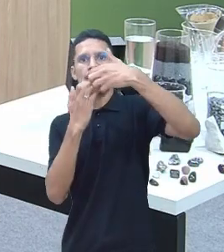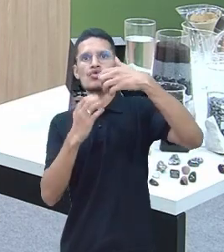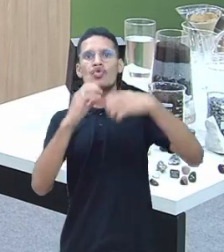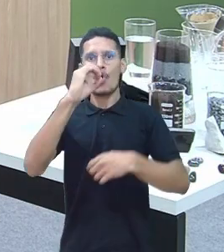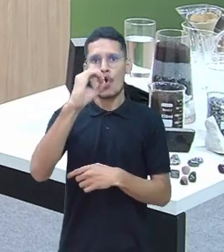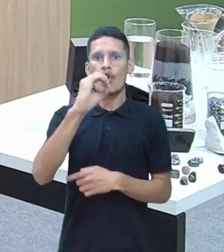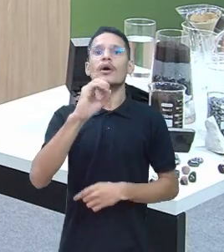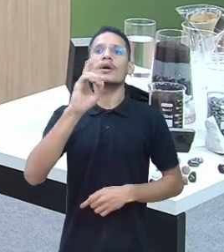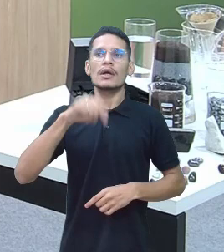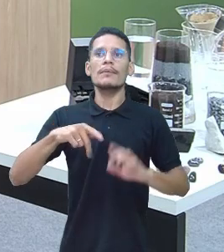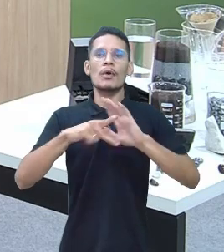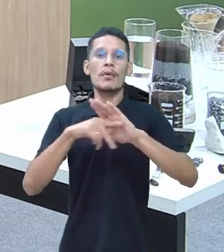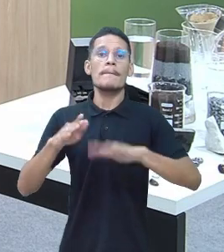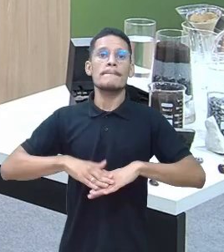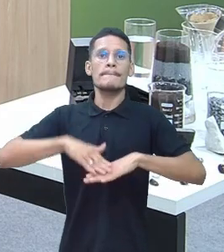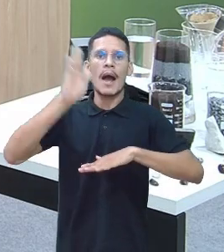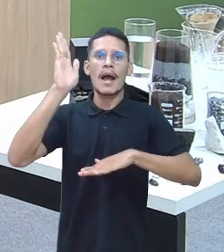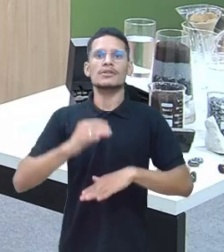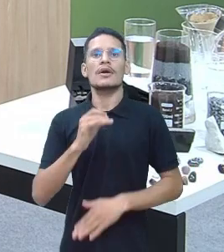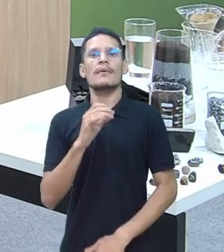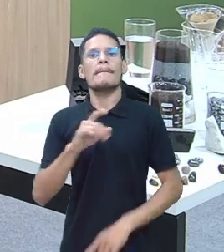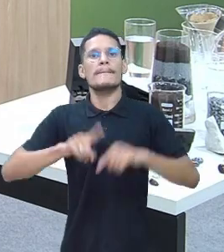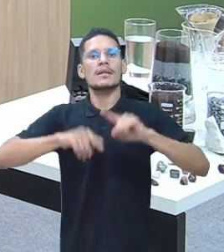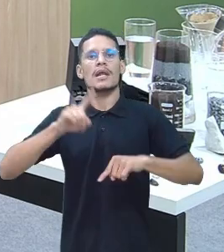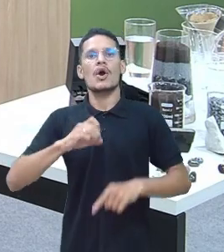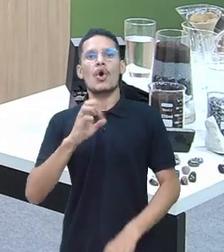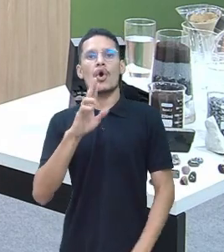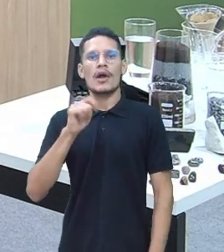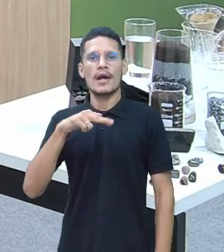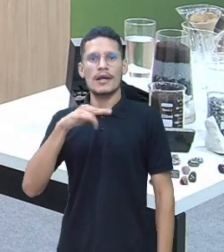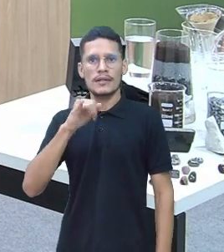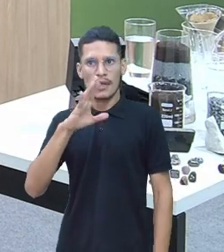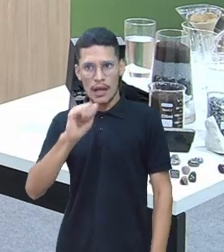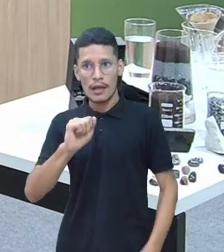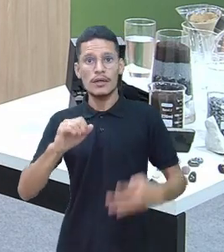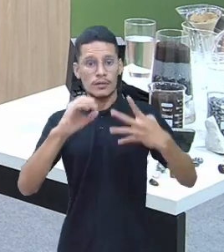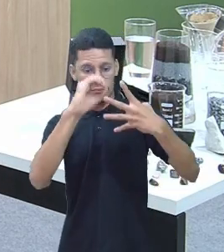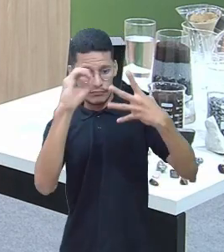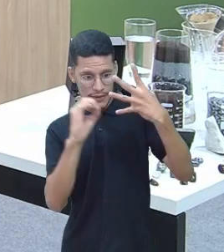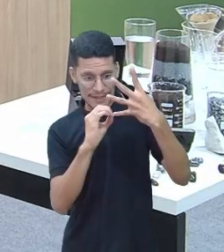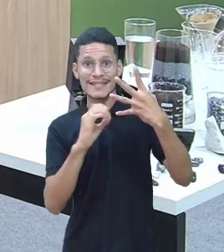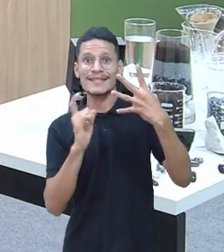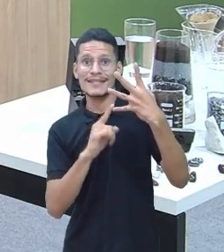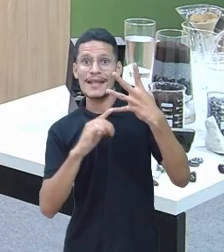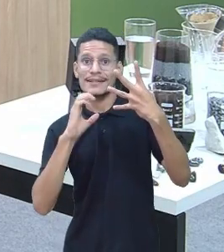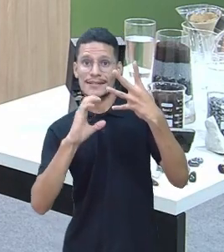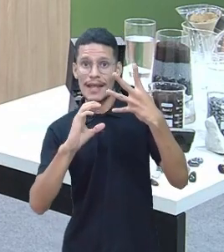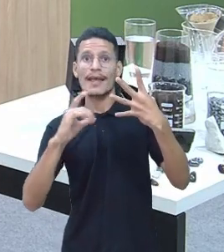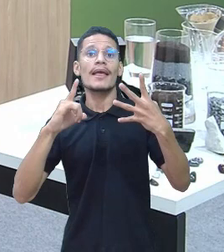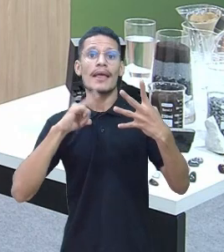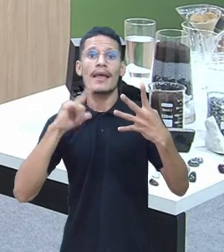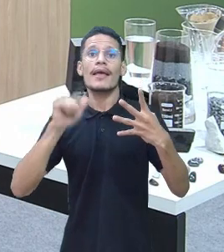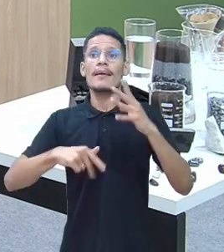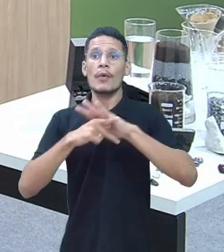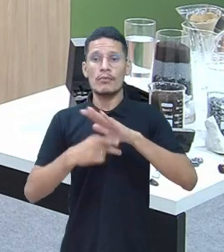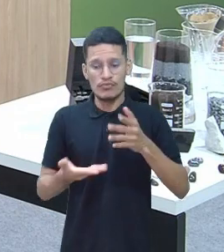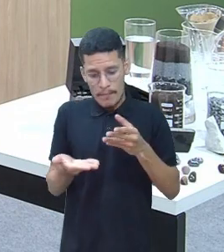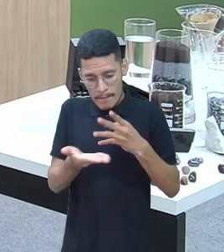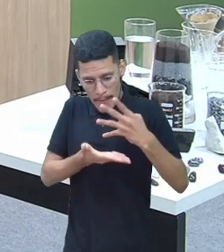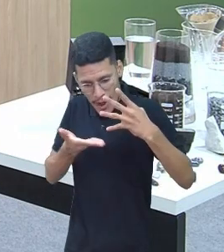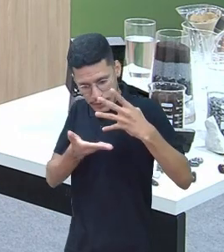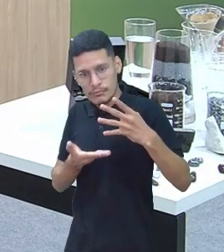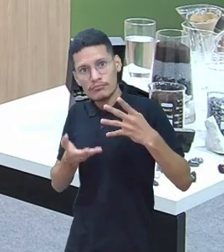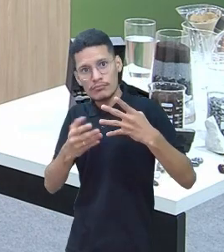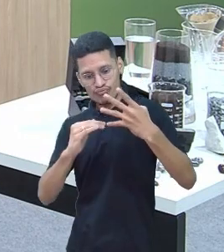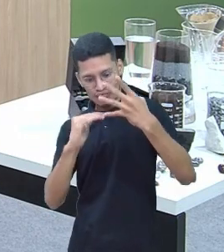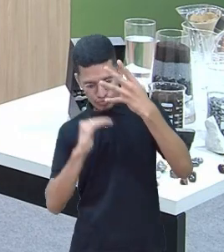terá mais matéria orgânica. O que está mais distante, no caso C, está mais próximo da rocha matriz, tem maior influência na rocha matriz.